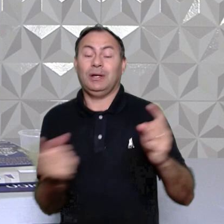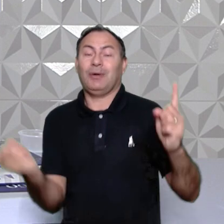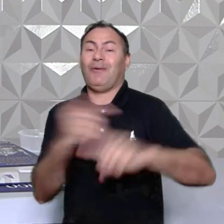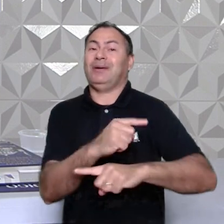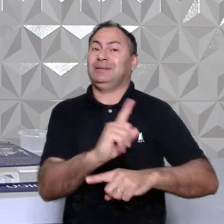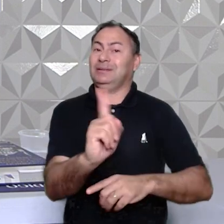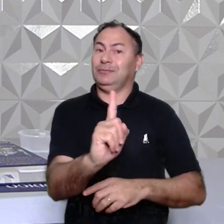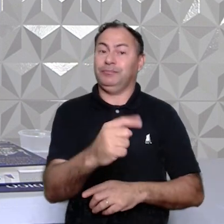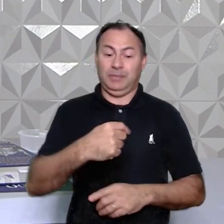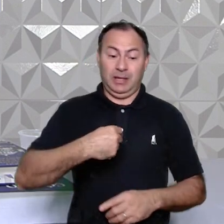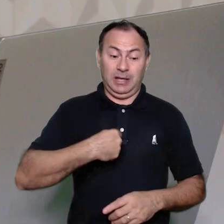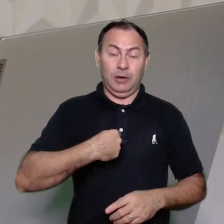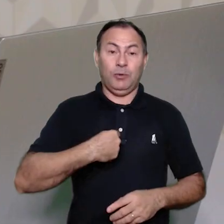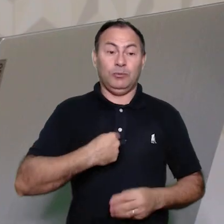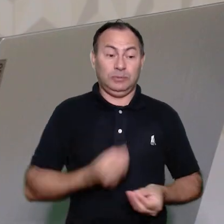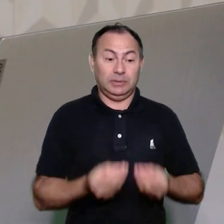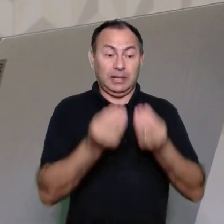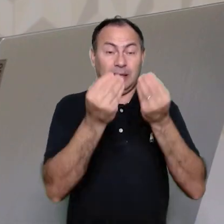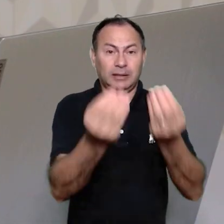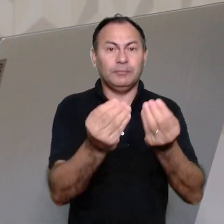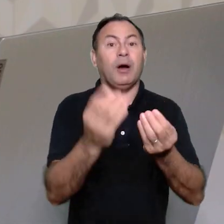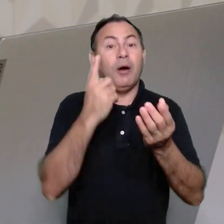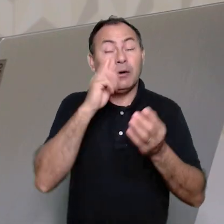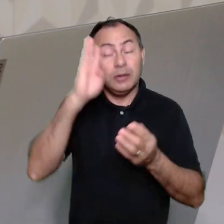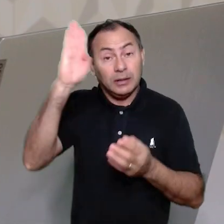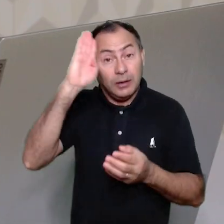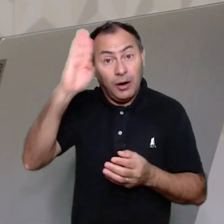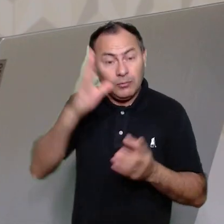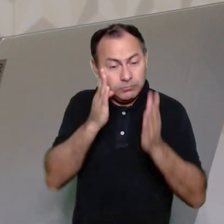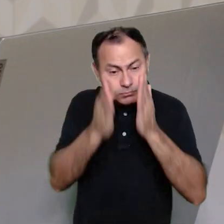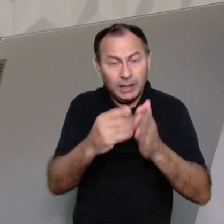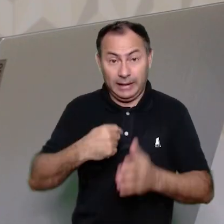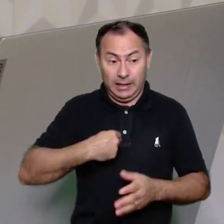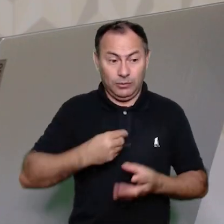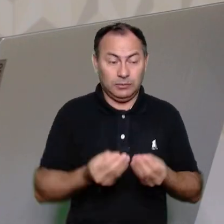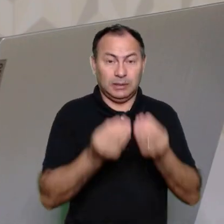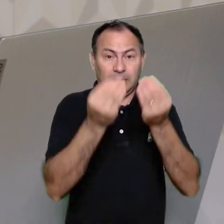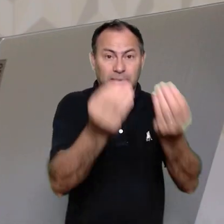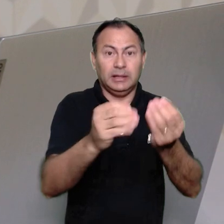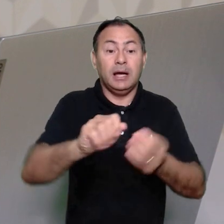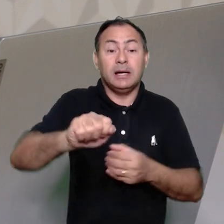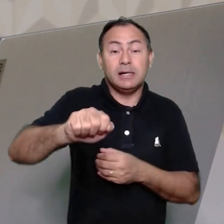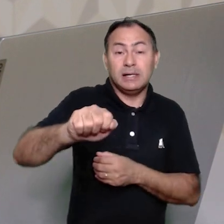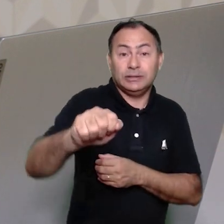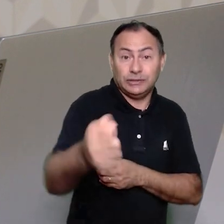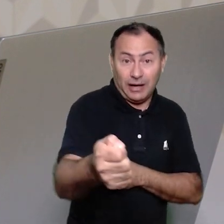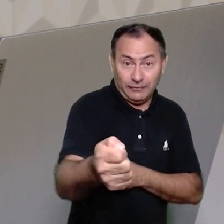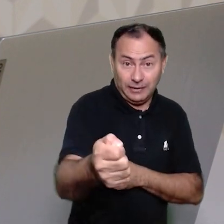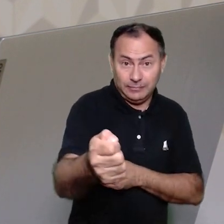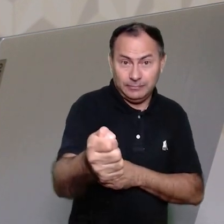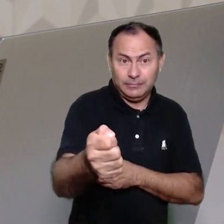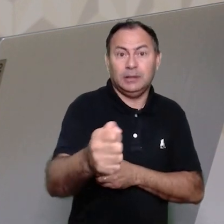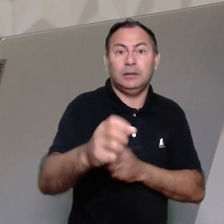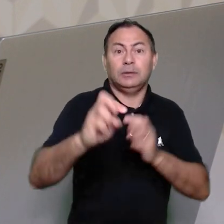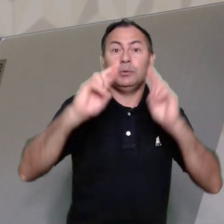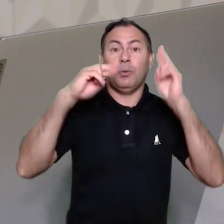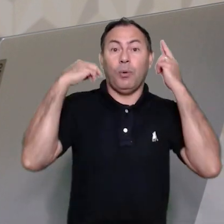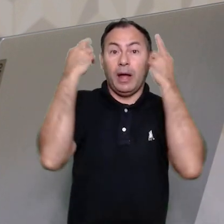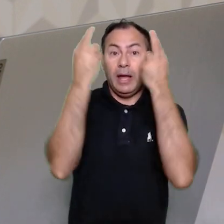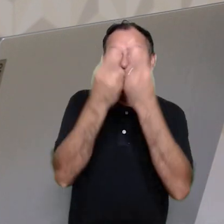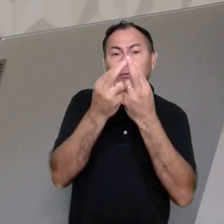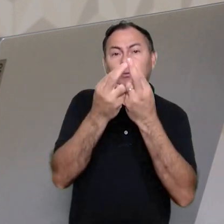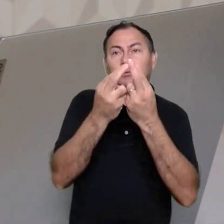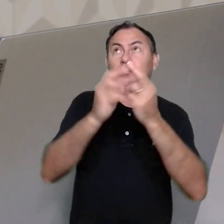ela. Eu te darei, aqui que está o ponto, eu te darei as chaves do reino